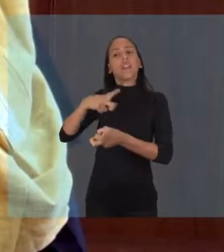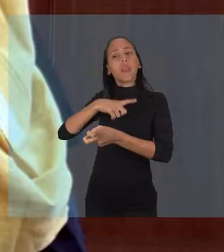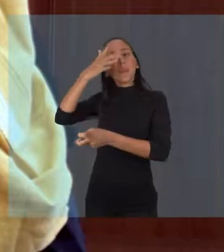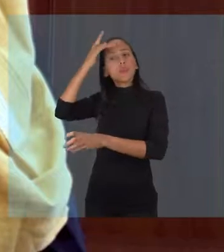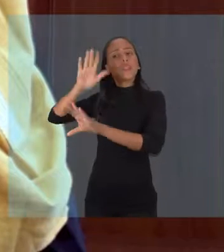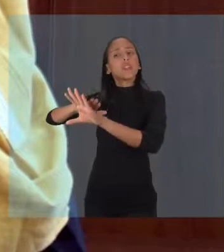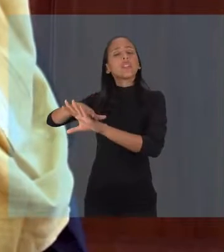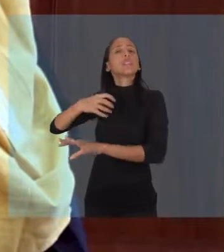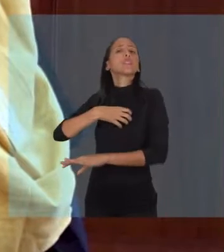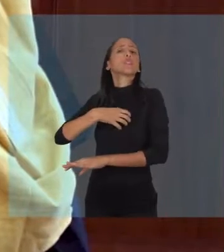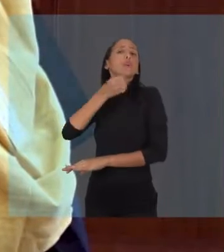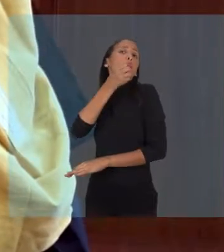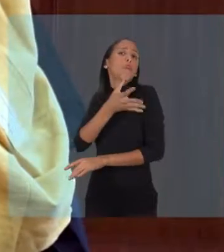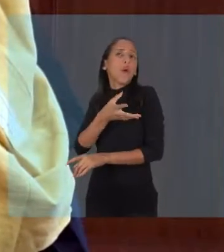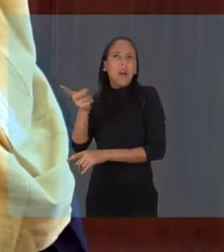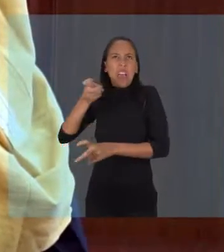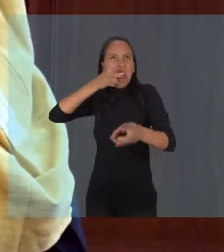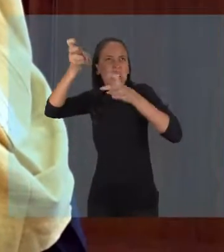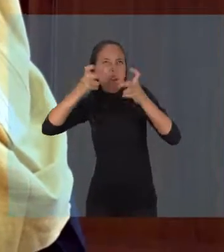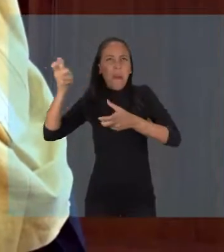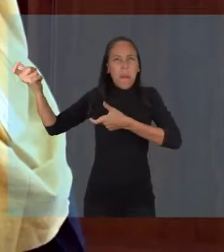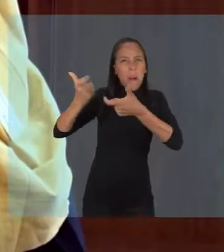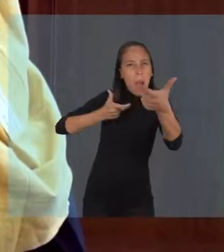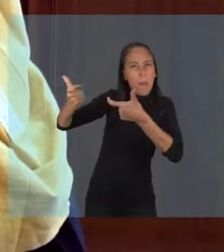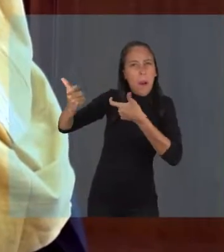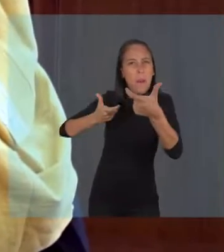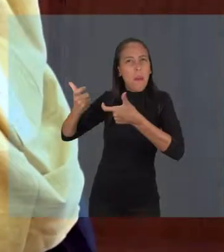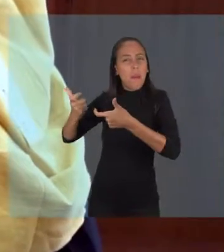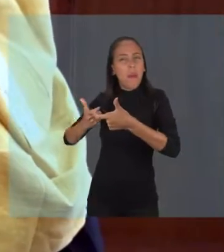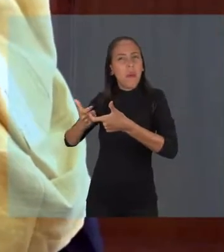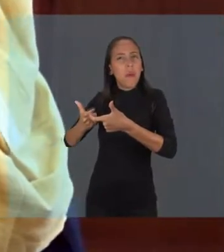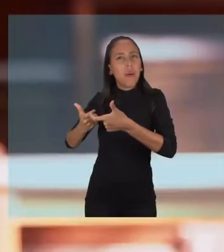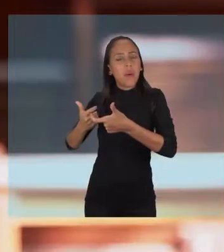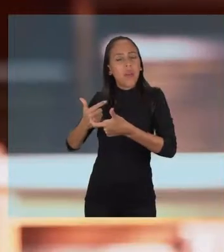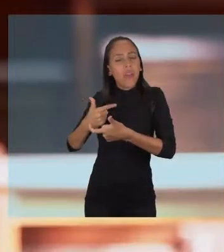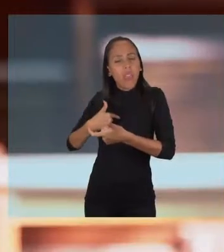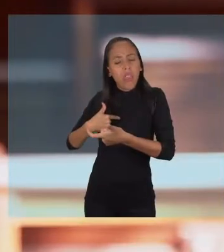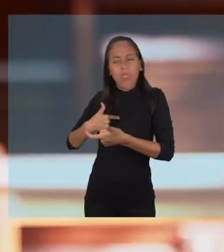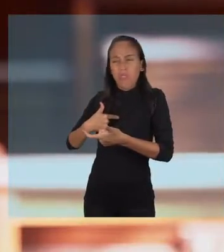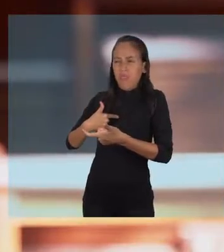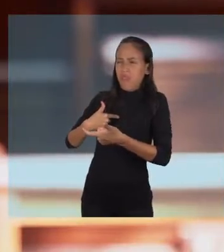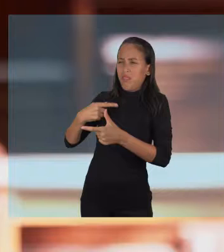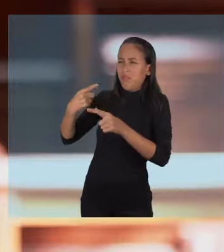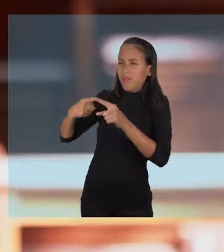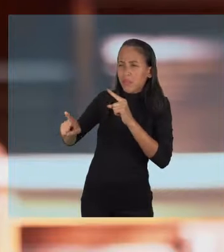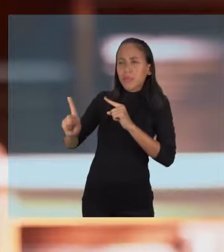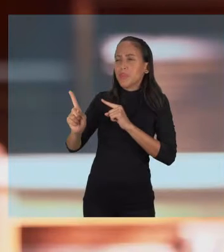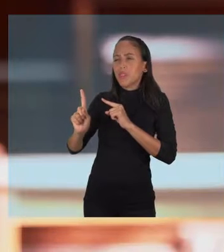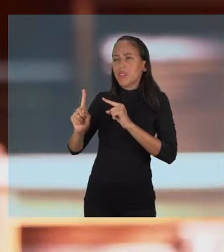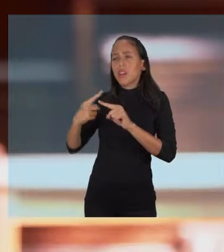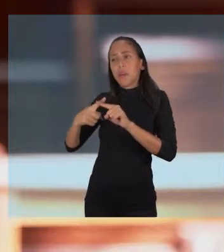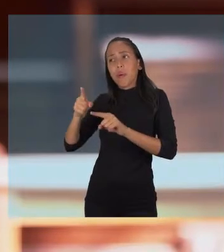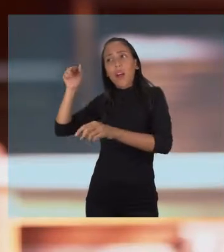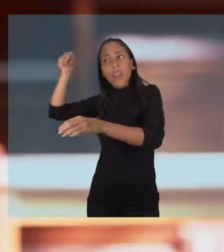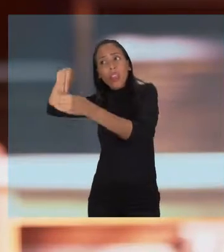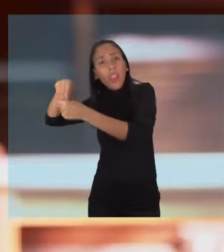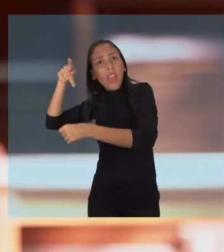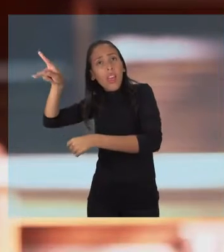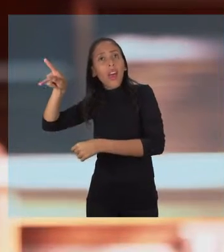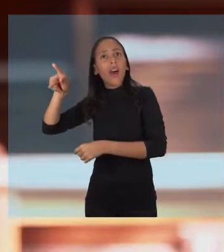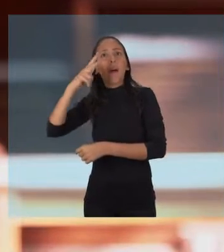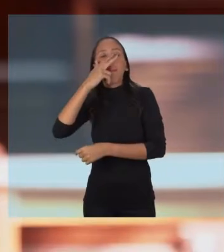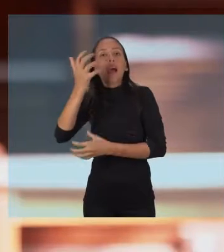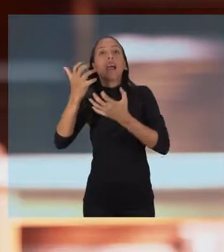por mais que esteja gritando, por mais que ela esteja fazendo isso da forma que eu não considero ser a ideal, ela está com o sentimento de querer